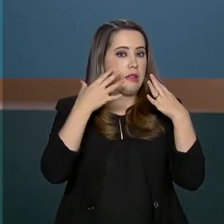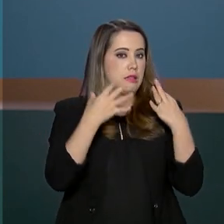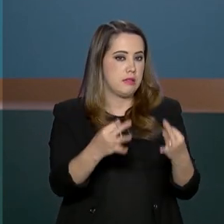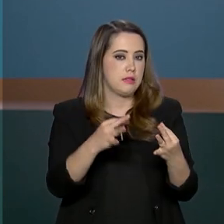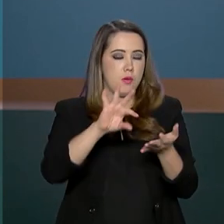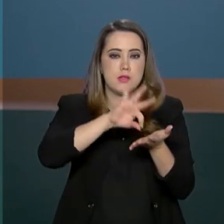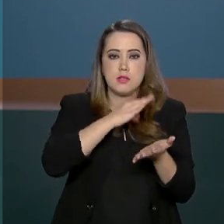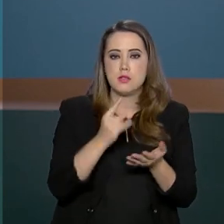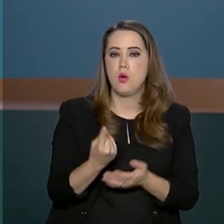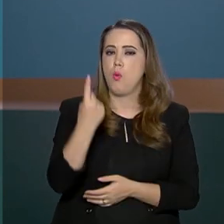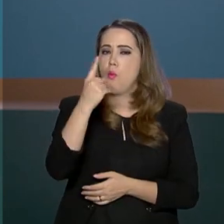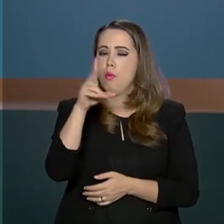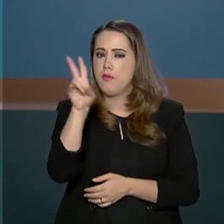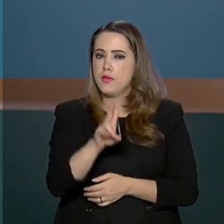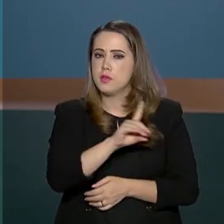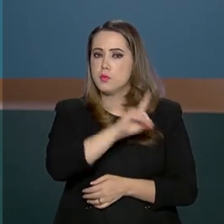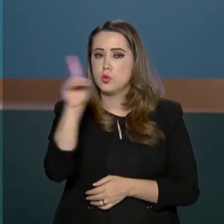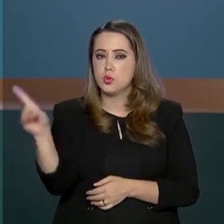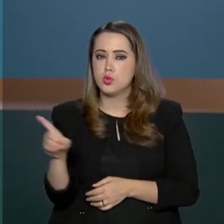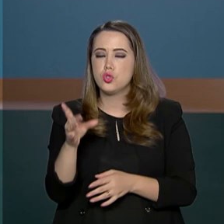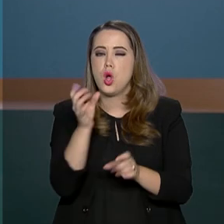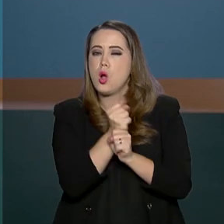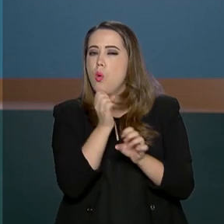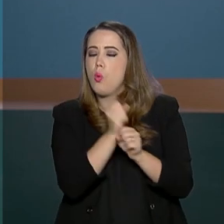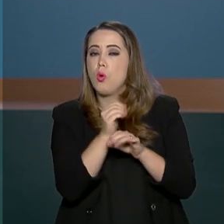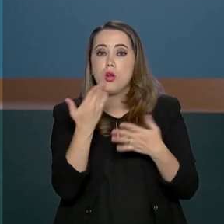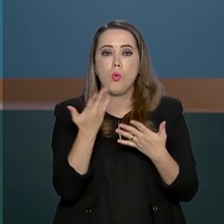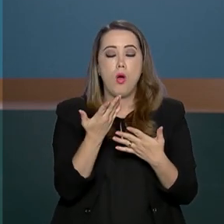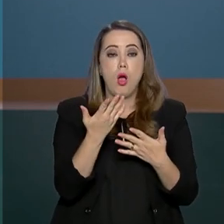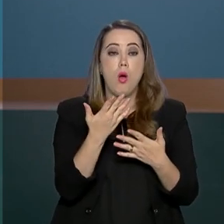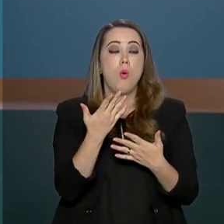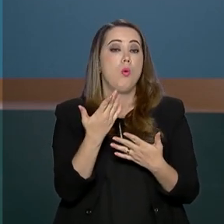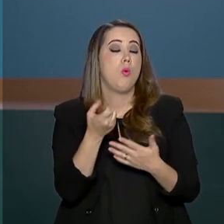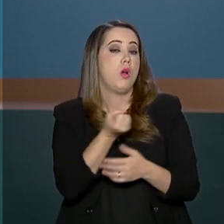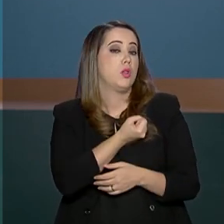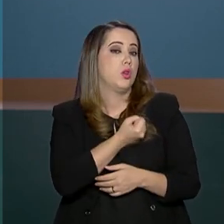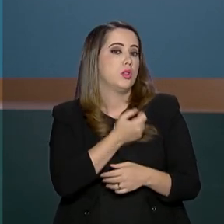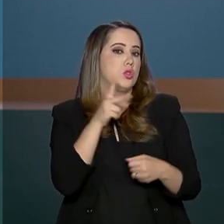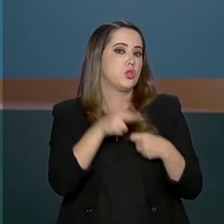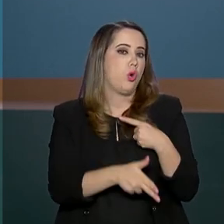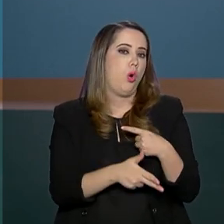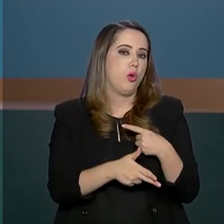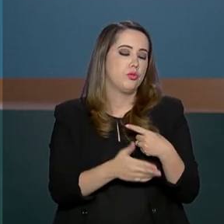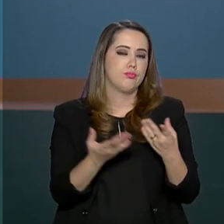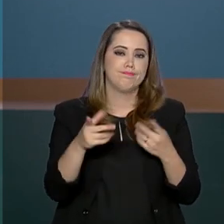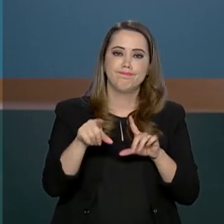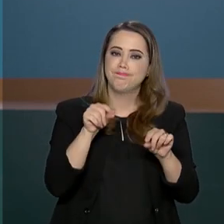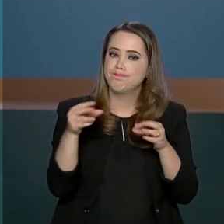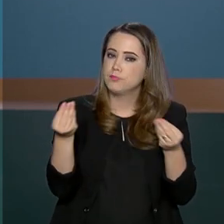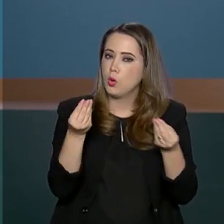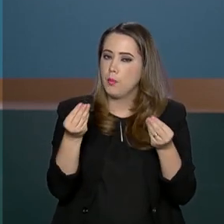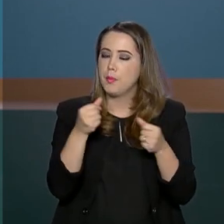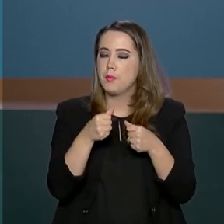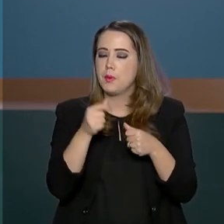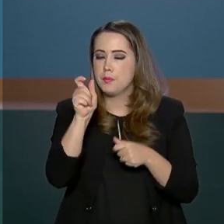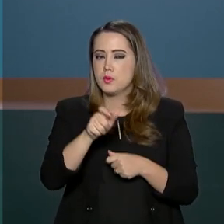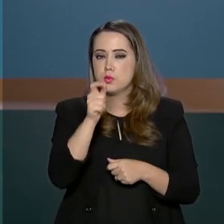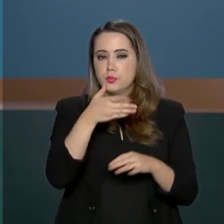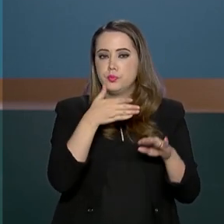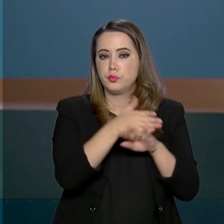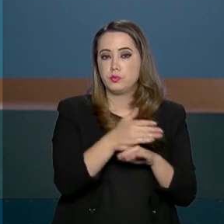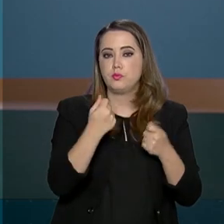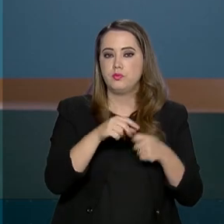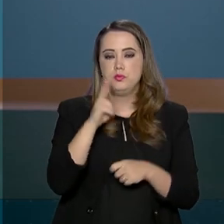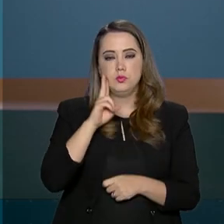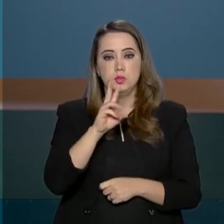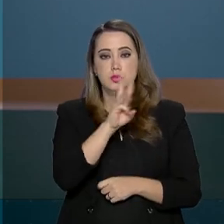uma vez por dia o sisu calcula a nota de corte que definir possíveis selecionados os interessados devem acessar o site do